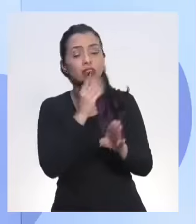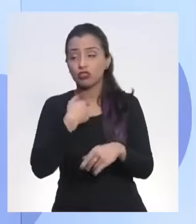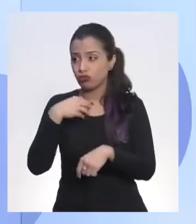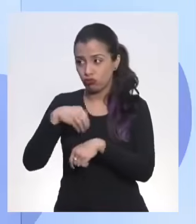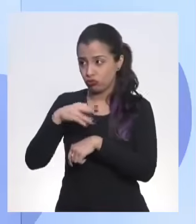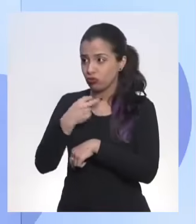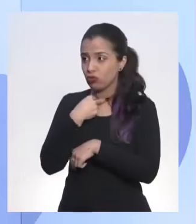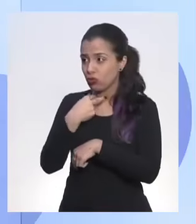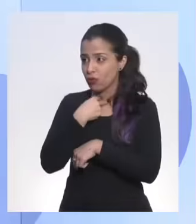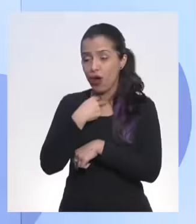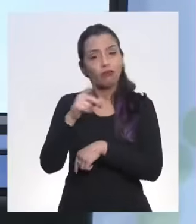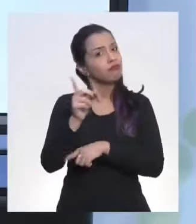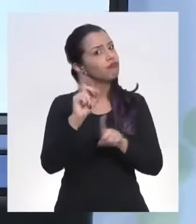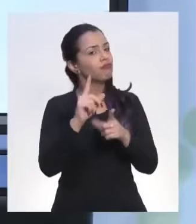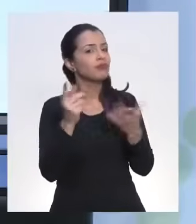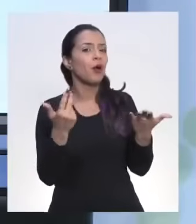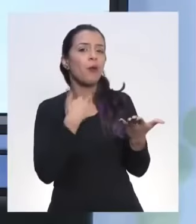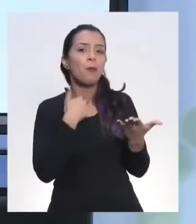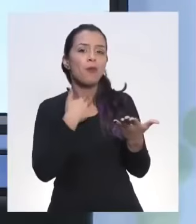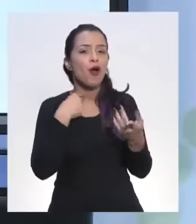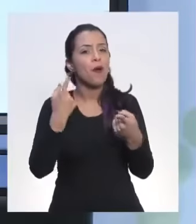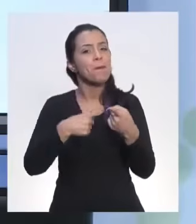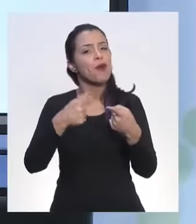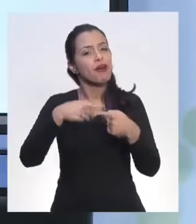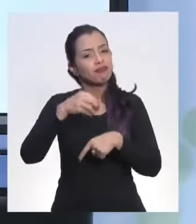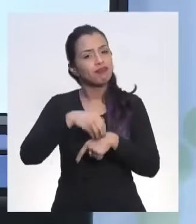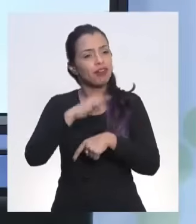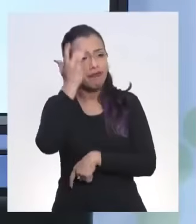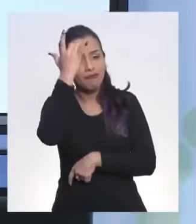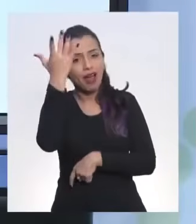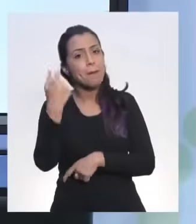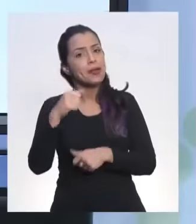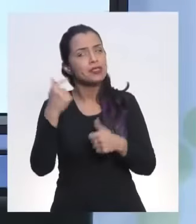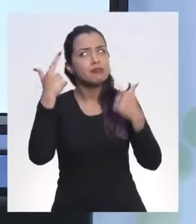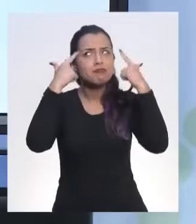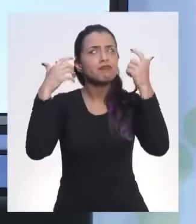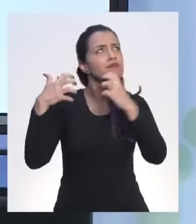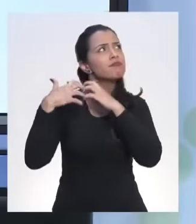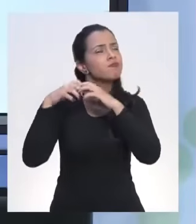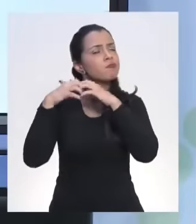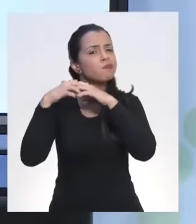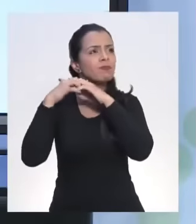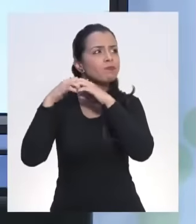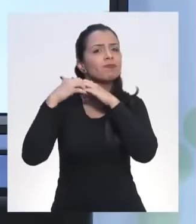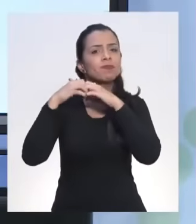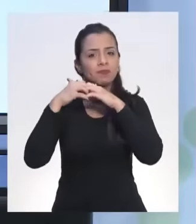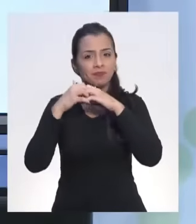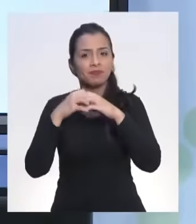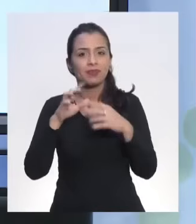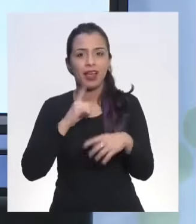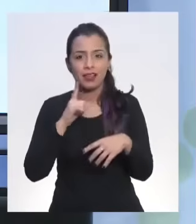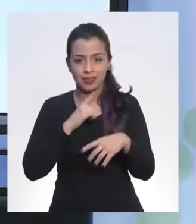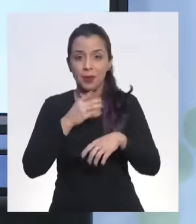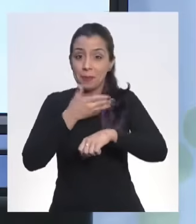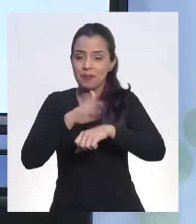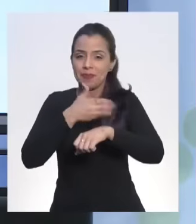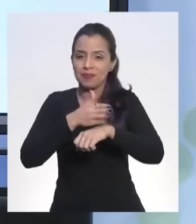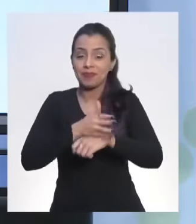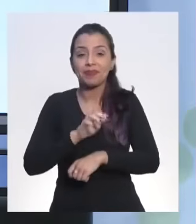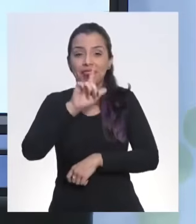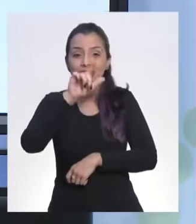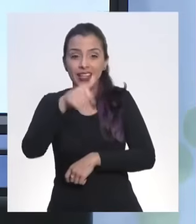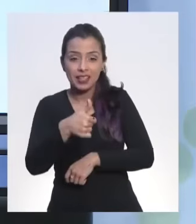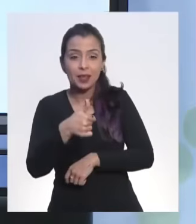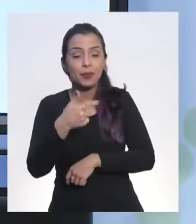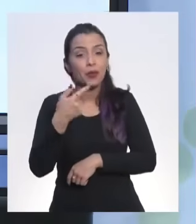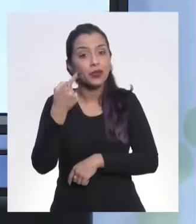né? Não, porque essa daí eles têm que ter lá uma artimanha. Depois deem uma olhada